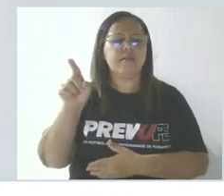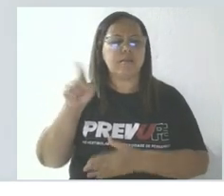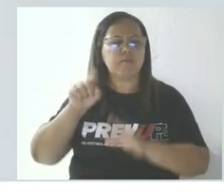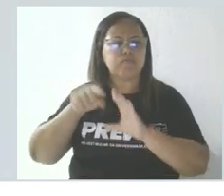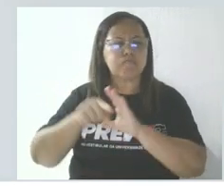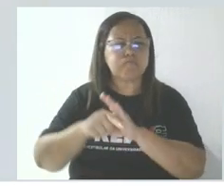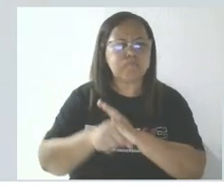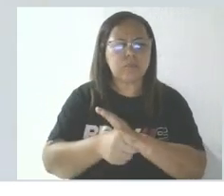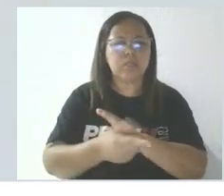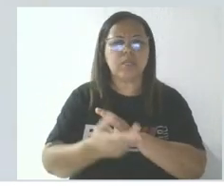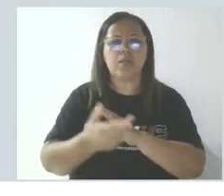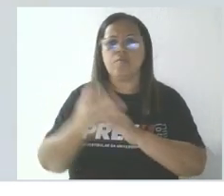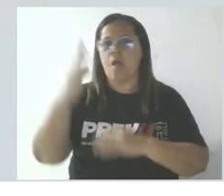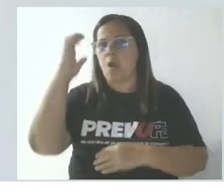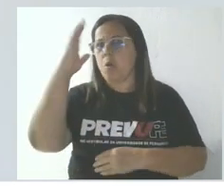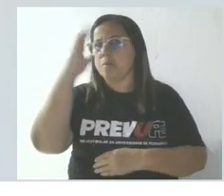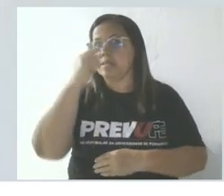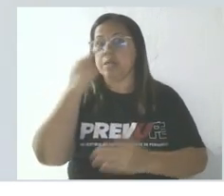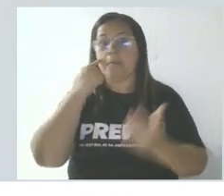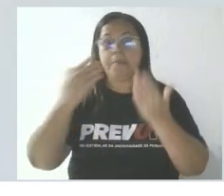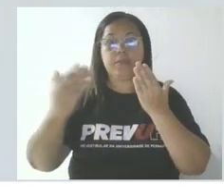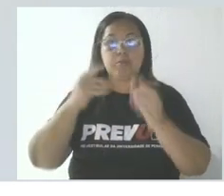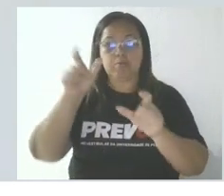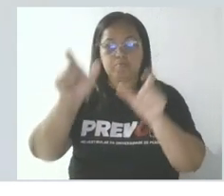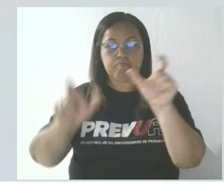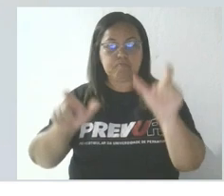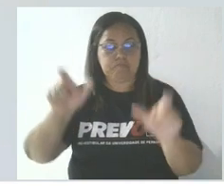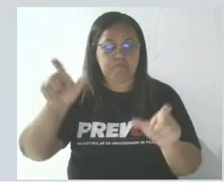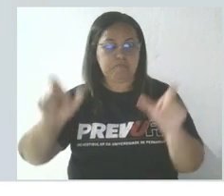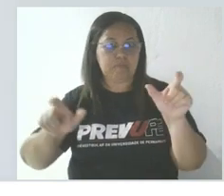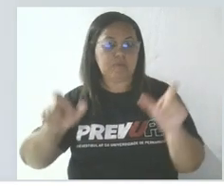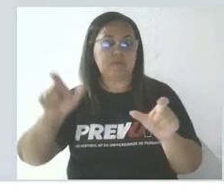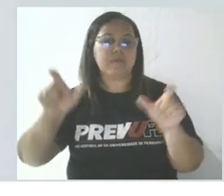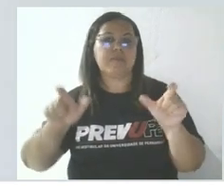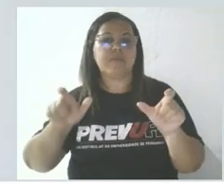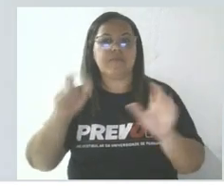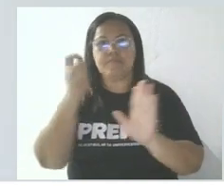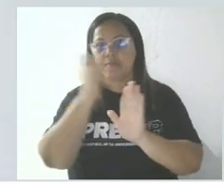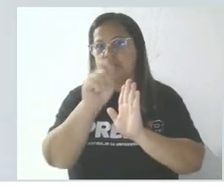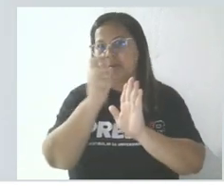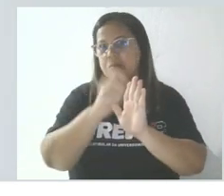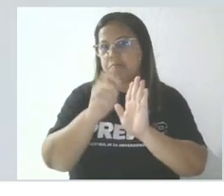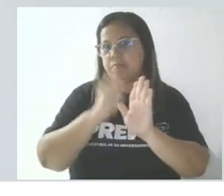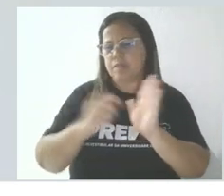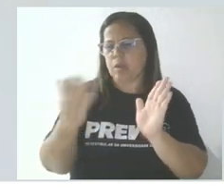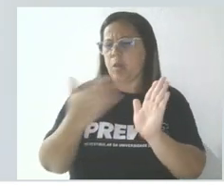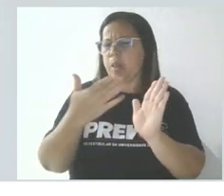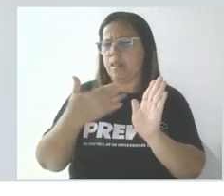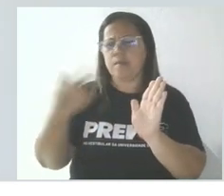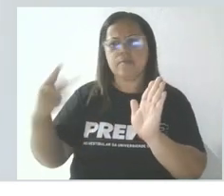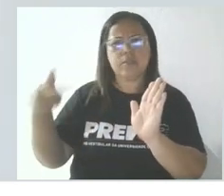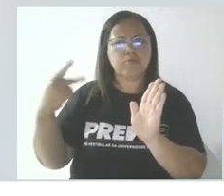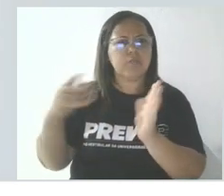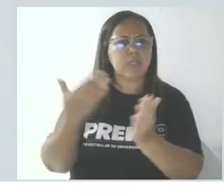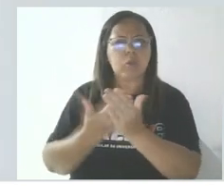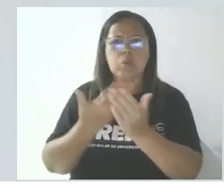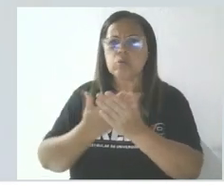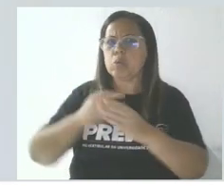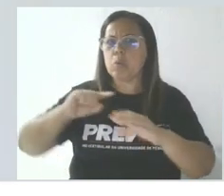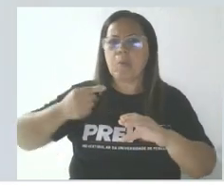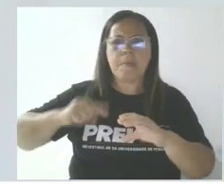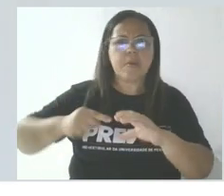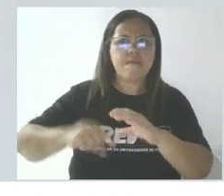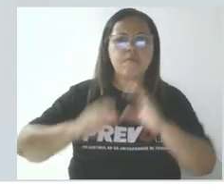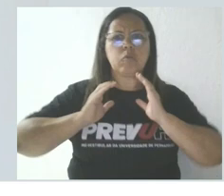exploração da complexidade da psicologia dos personagens por meio da sua escrita suas obras eram um estudo profundo do